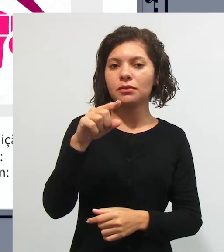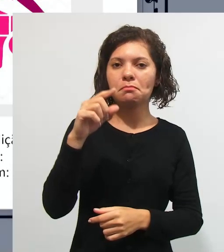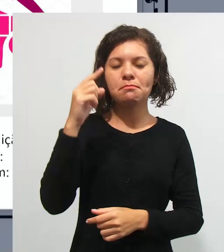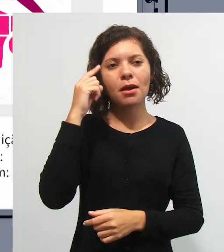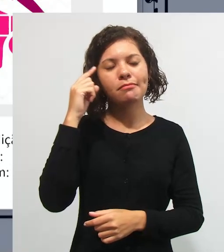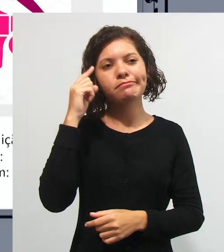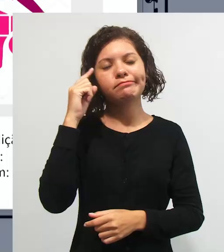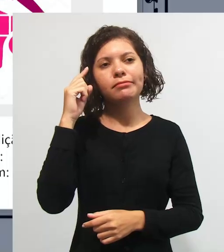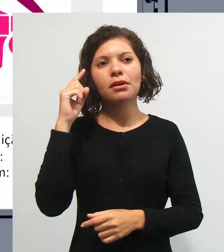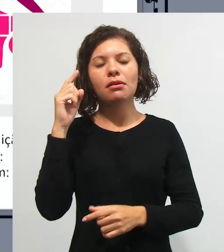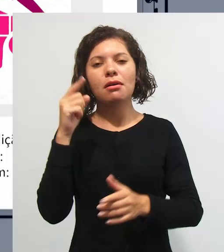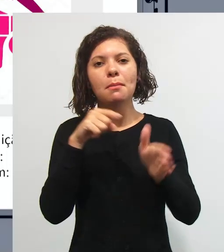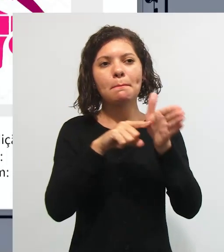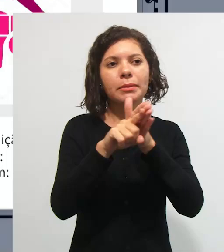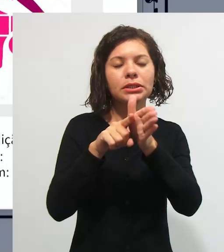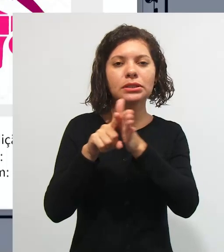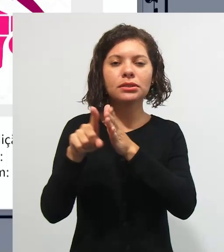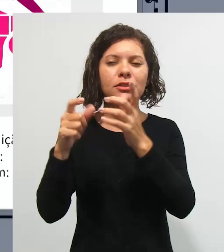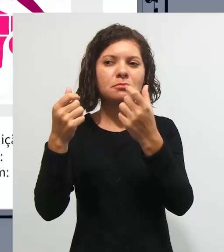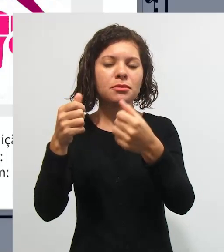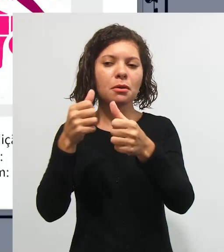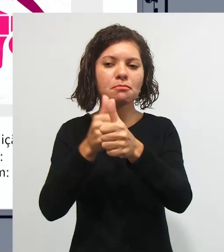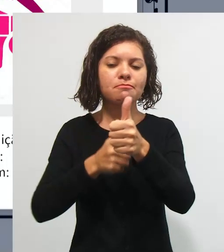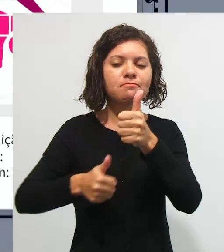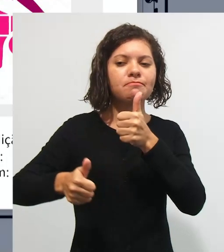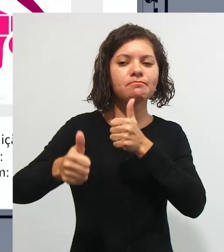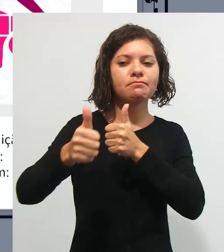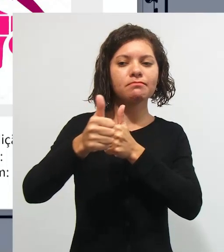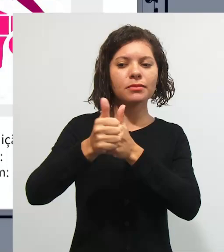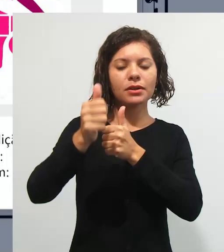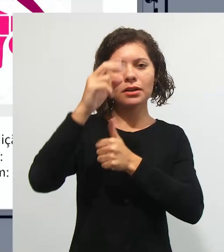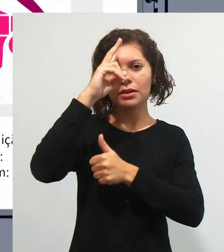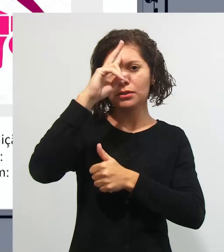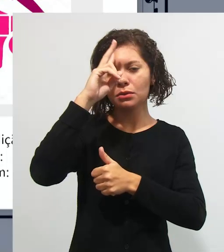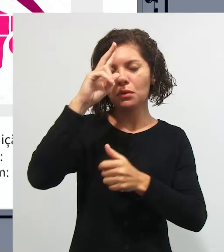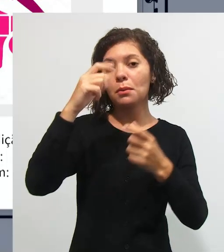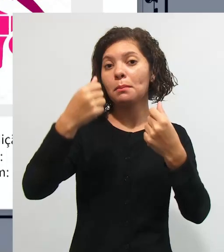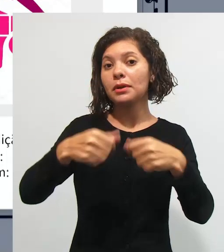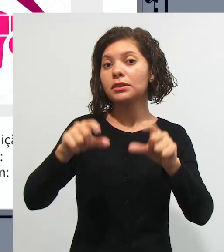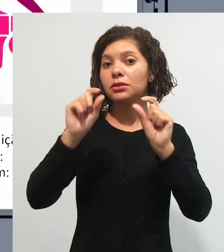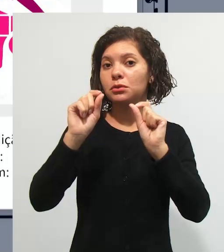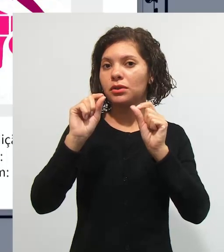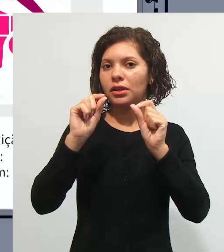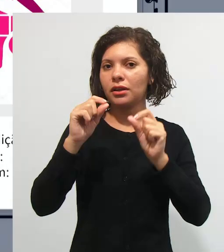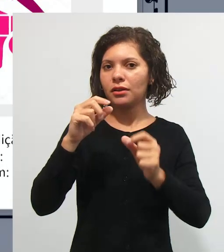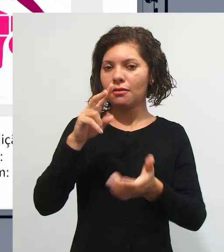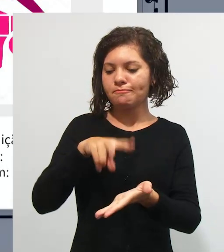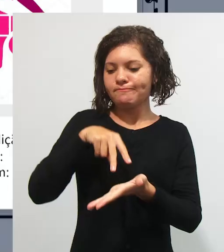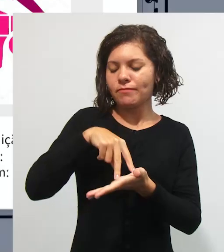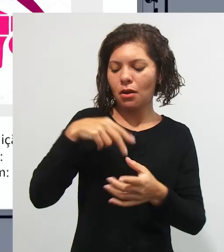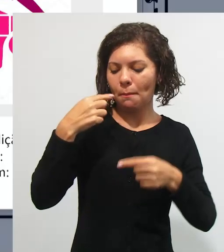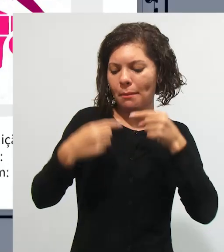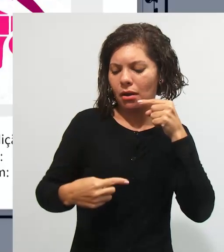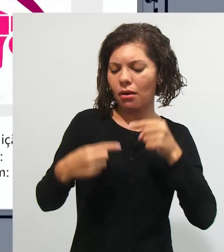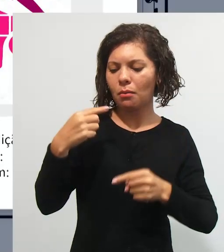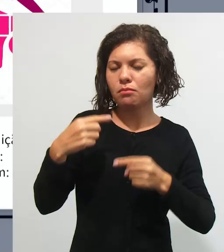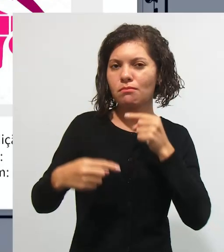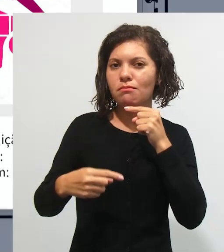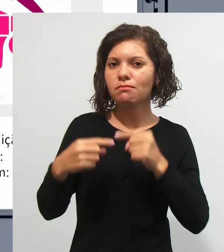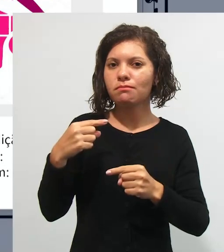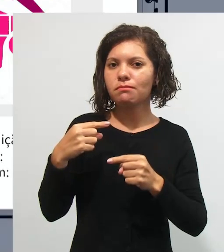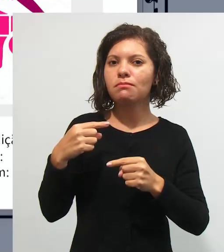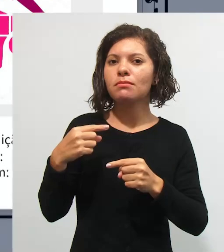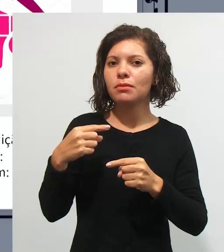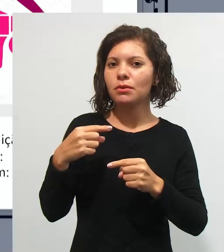haja protagonismo histórico, você tem que assumir uma posição política de